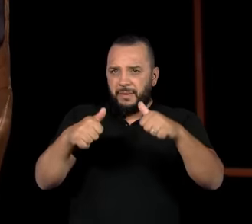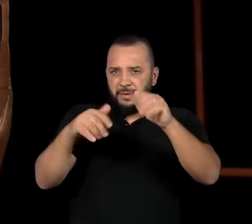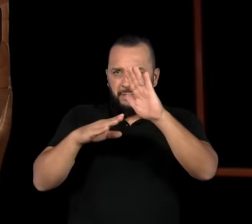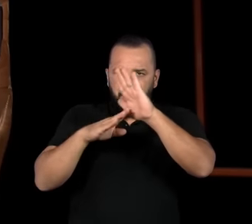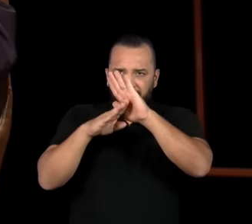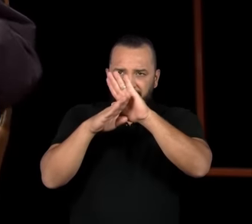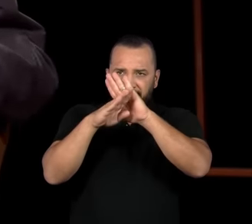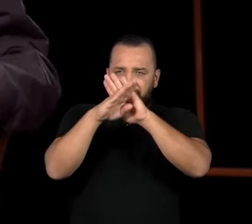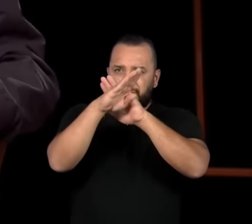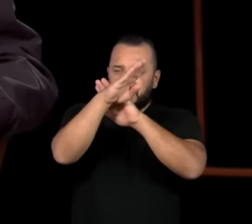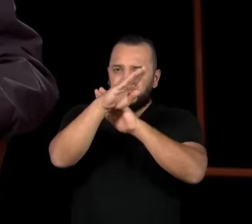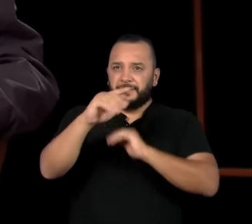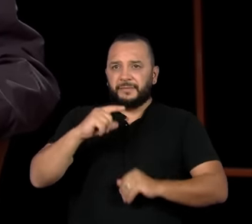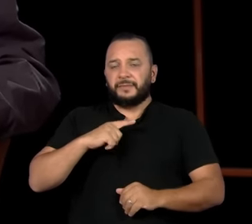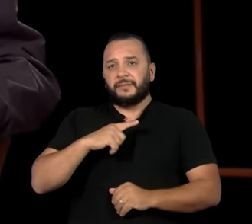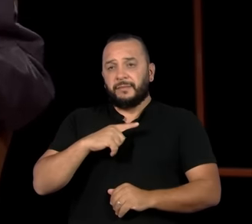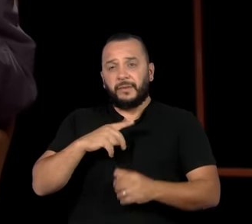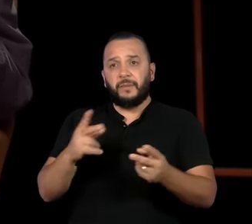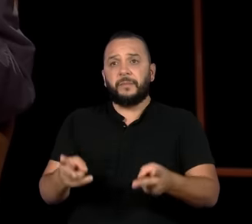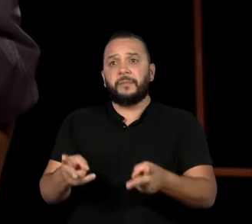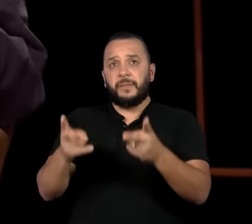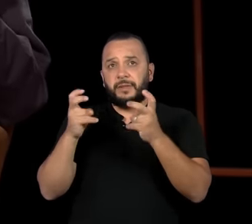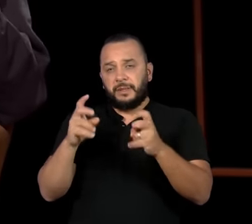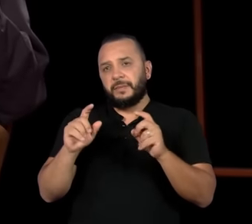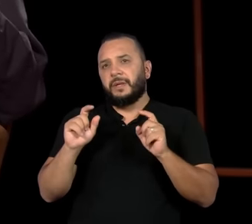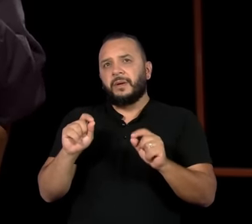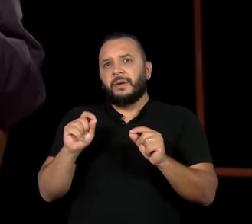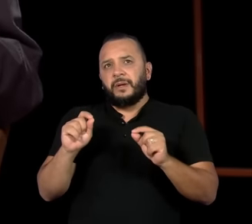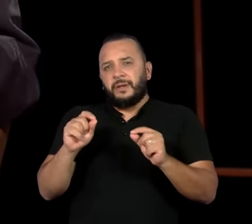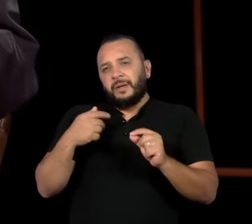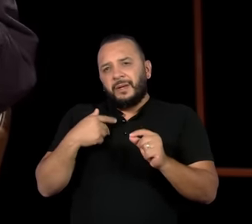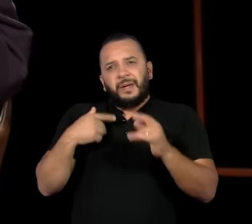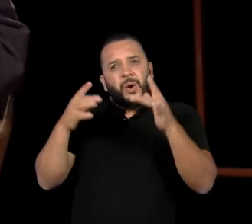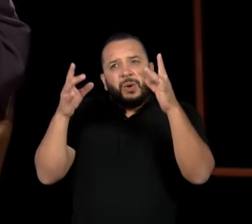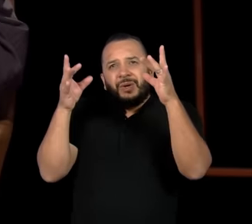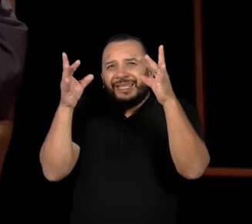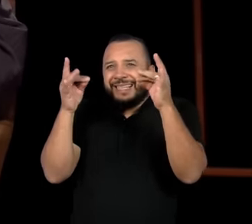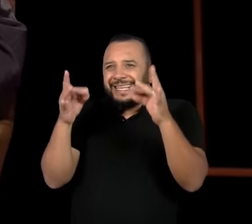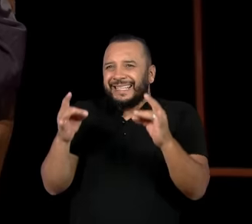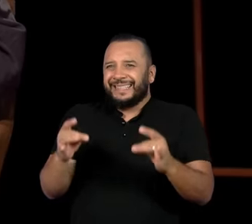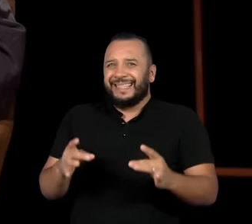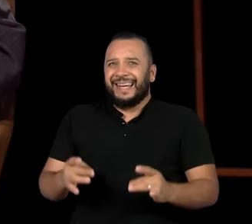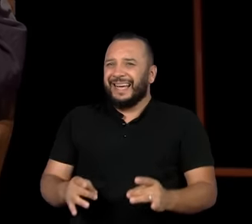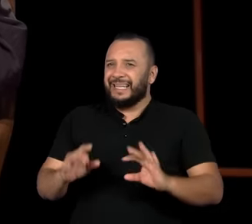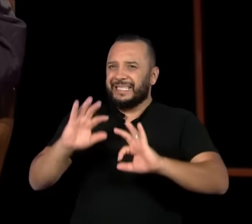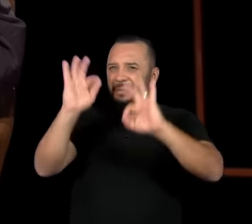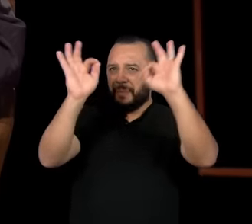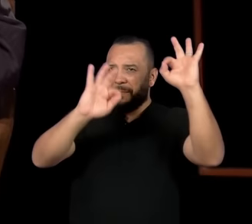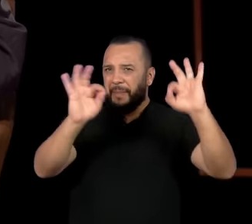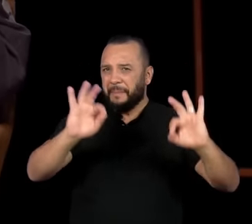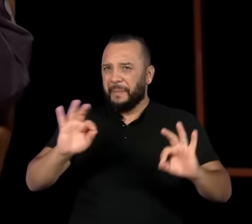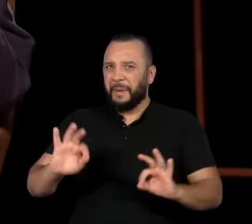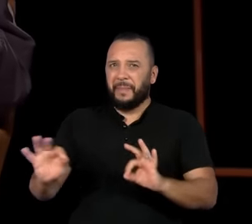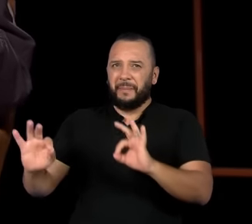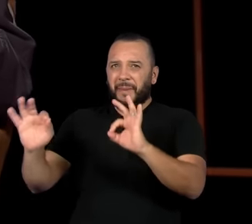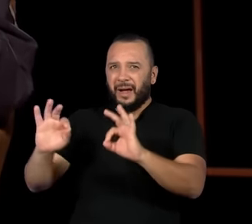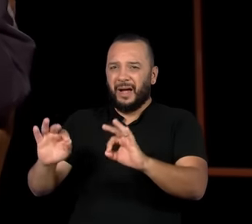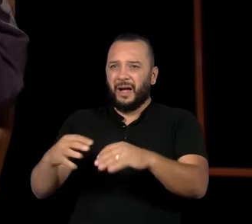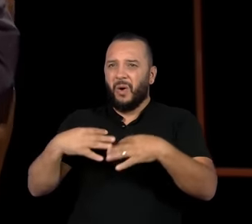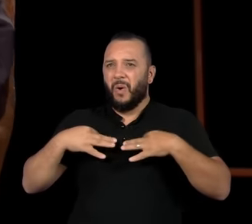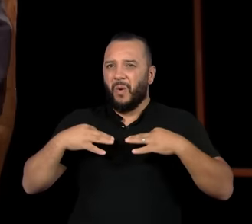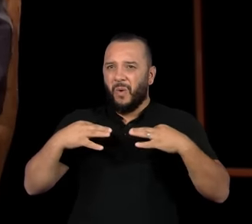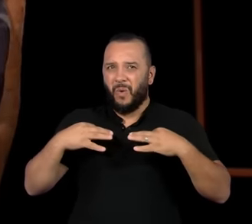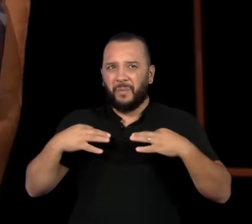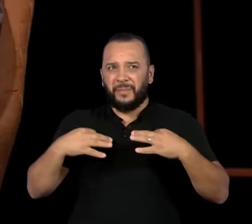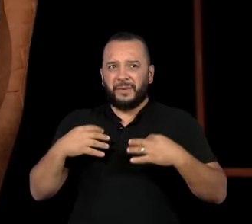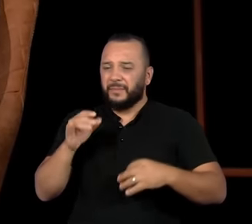ali dentro, notava o esmero, o capricho na cenografia, nos adereços de